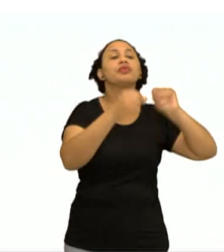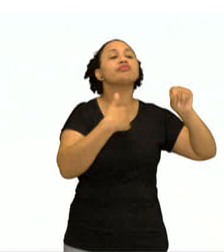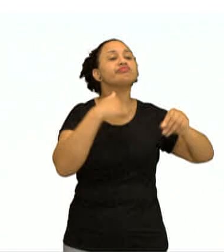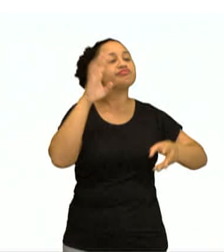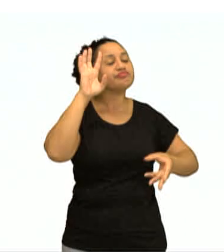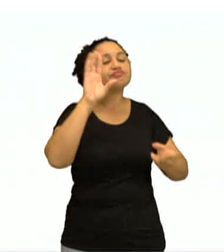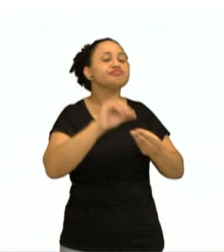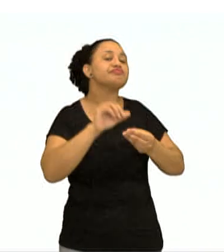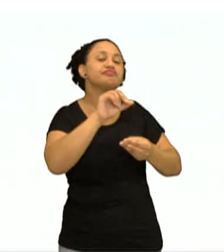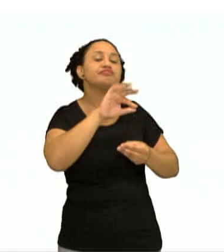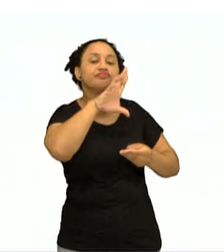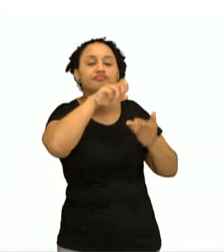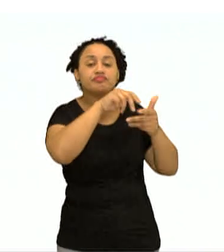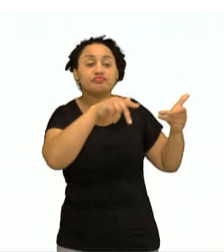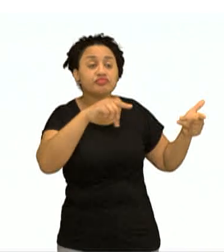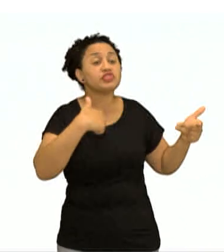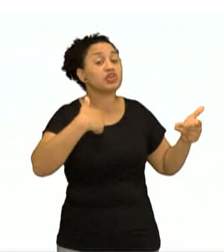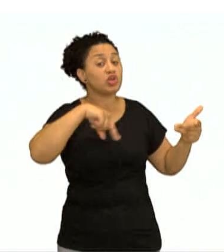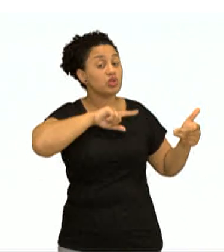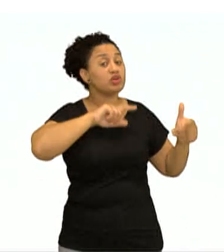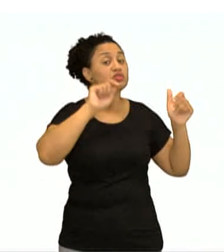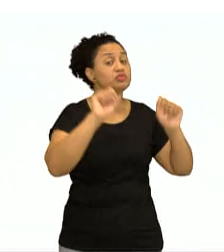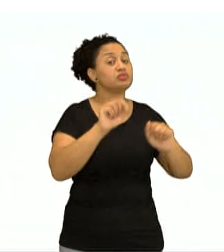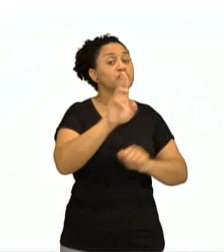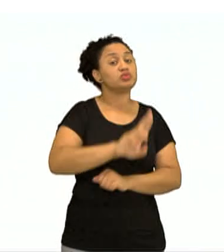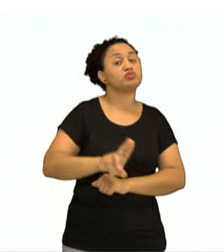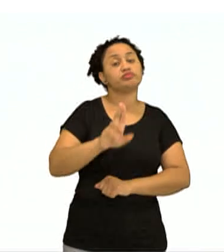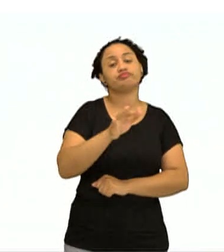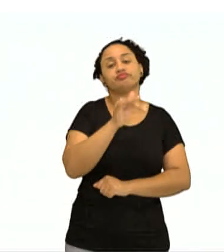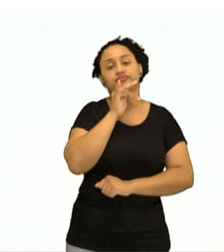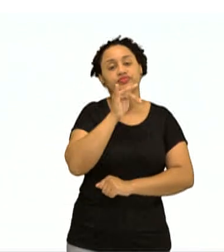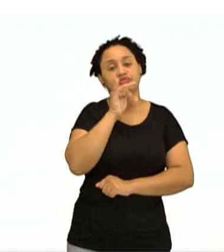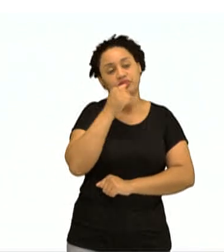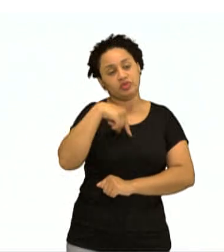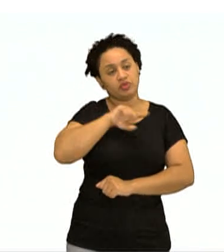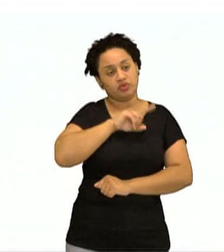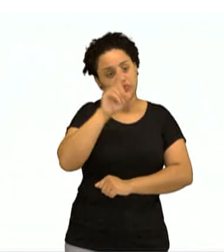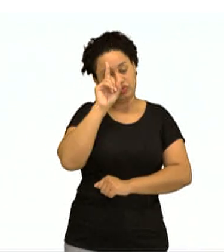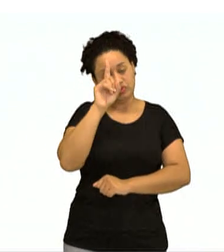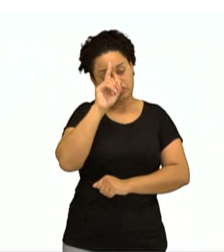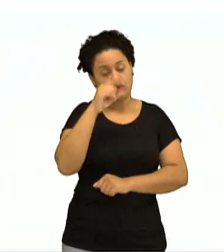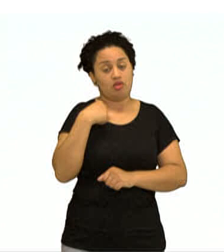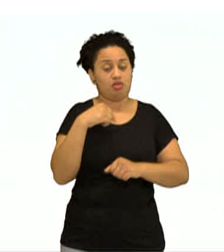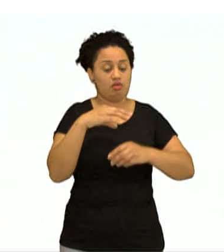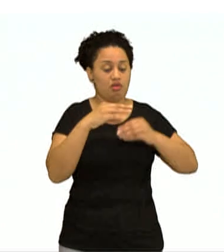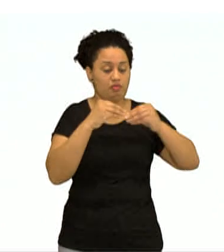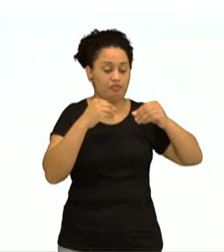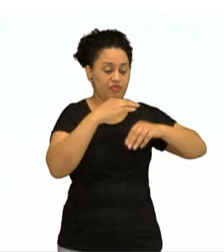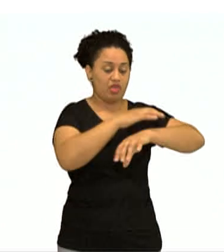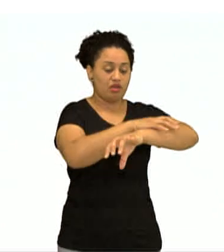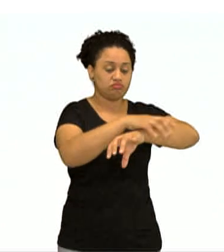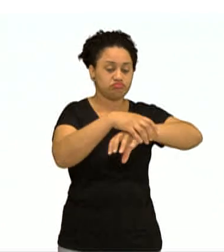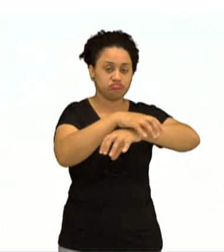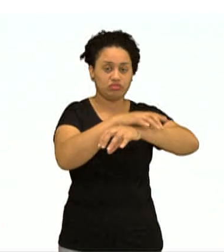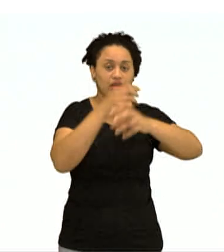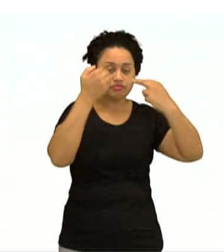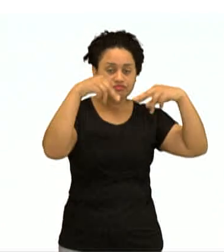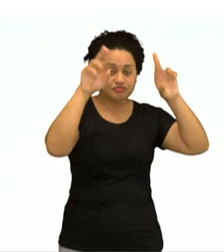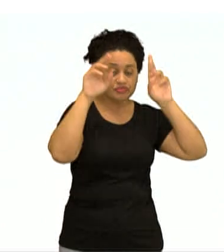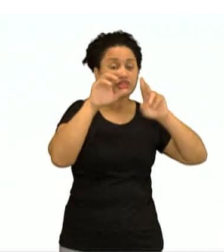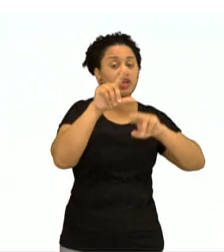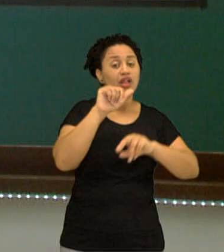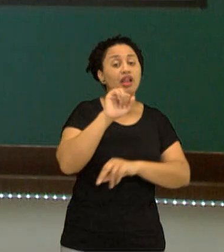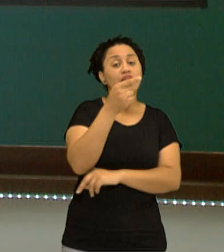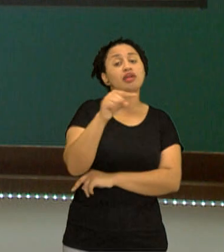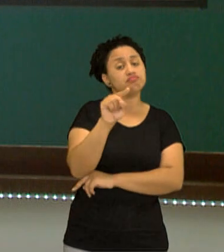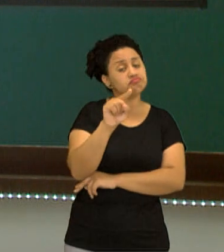deste animal que nós podemos consumir, por exemplo, no nosso cotidiano? A lã. É a lã para fazer, por exemplo,